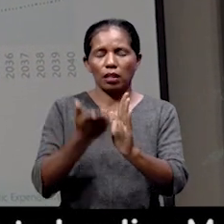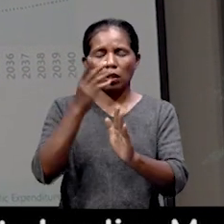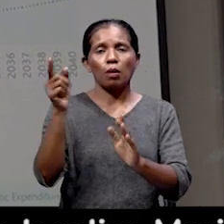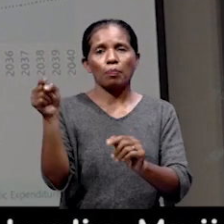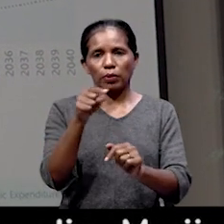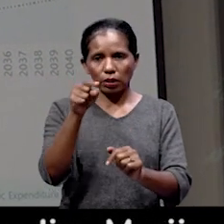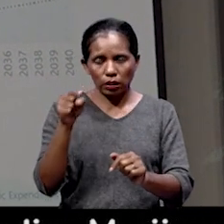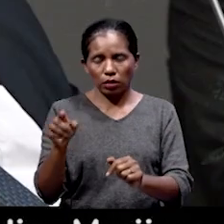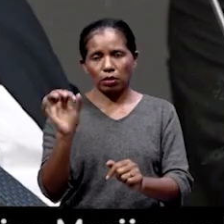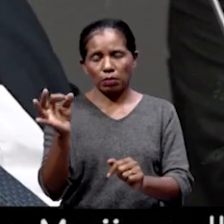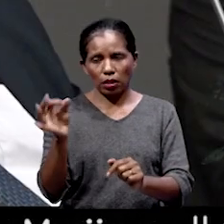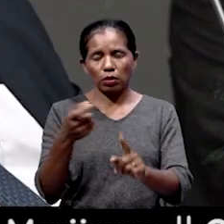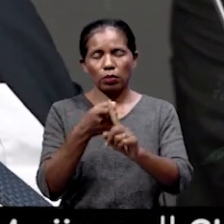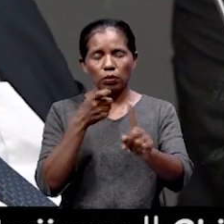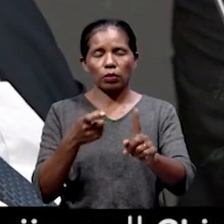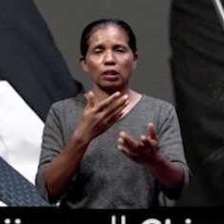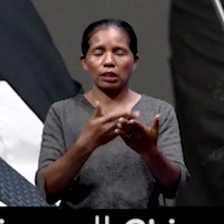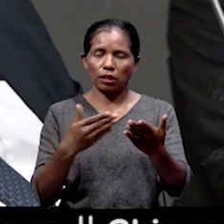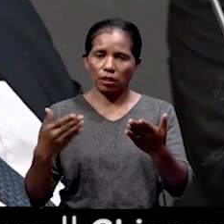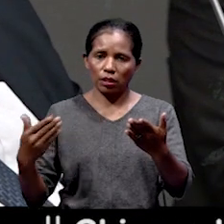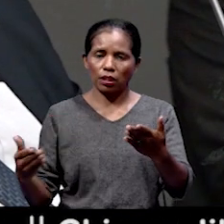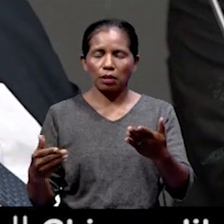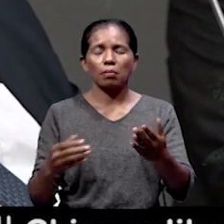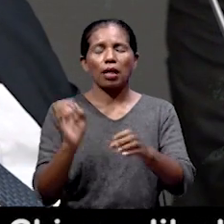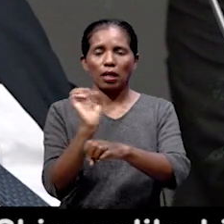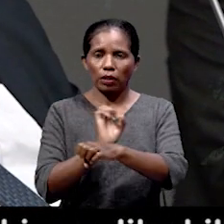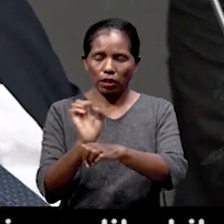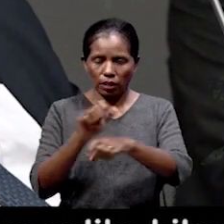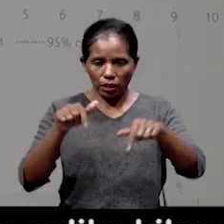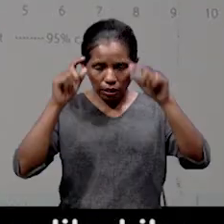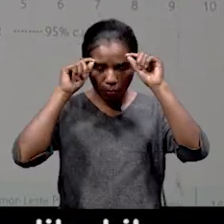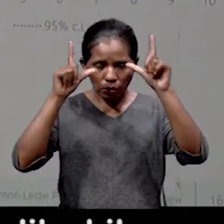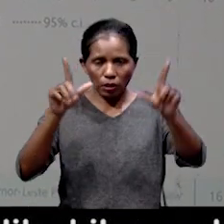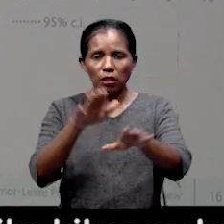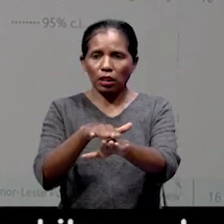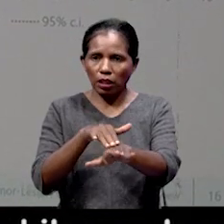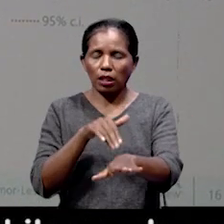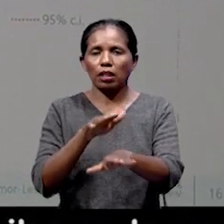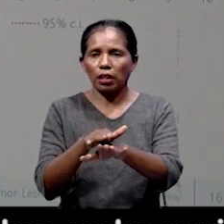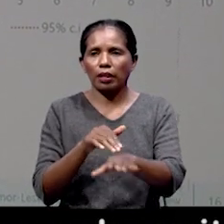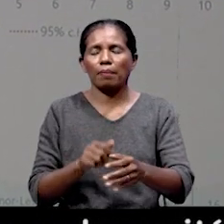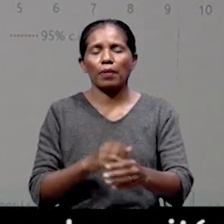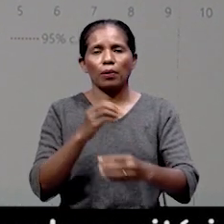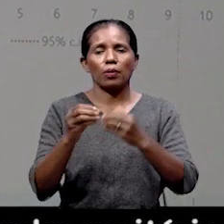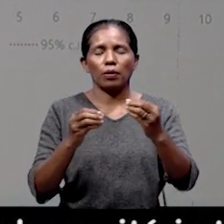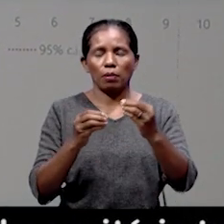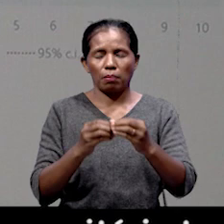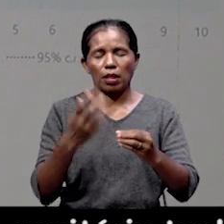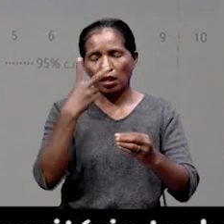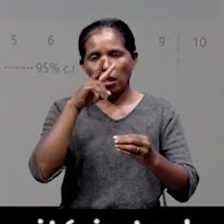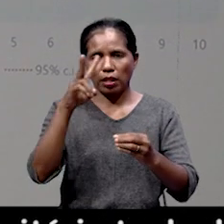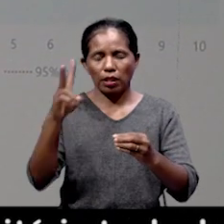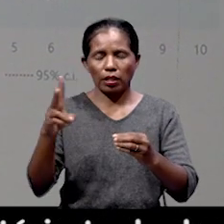sianulu husi produto interno bruto no crescimento económico Timor-Leste la one nei kliu. Relaciona ho assunto refere